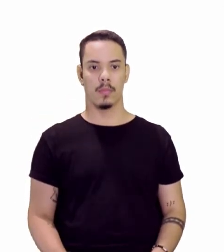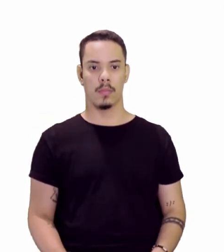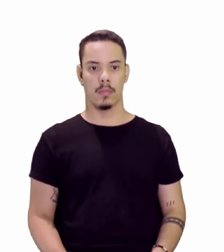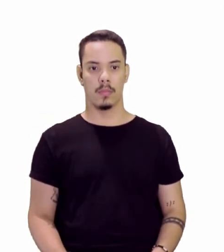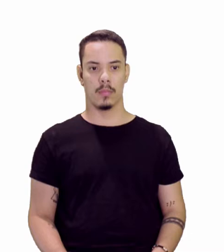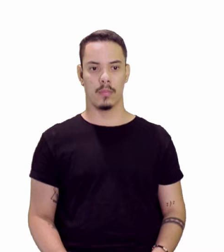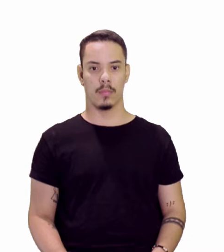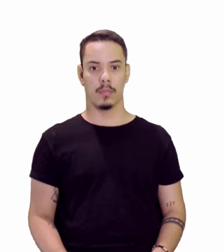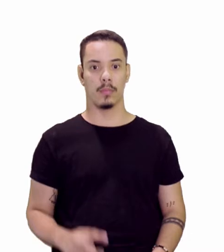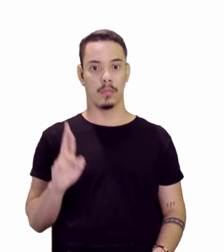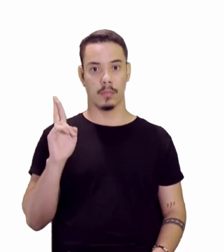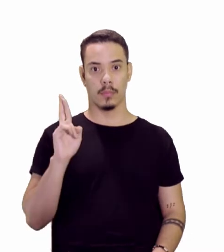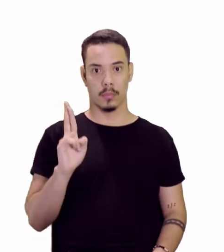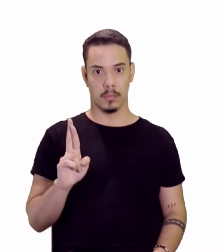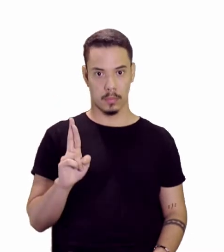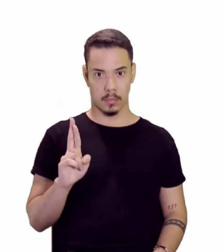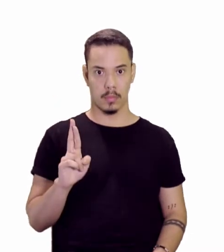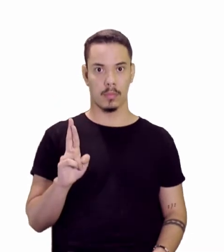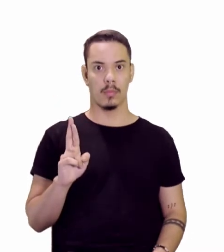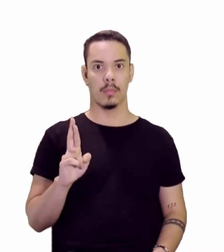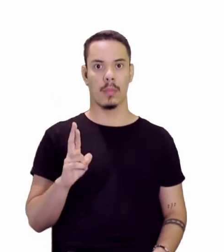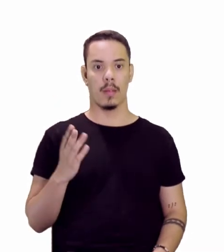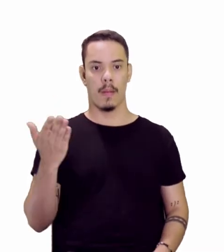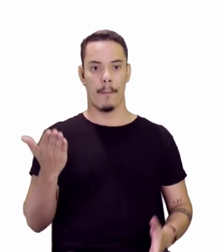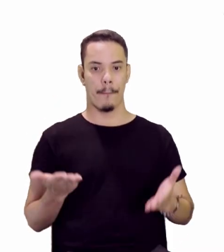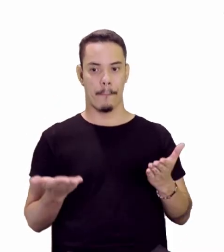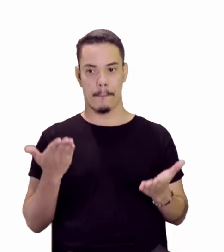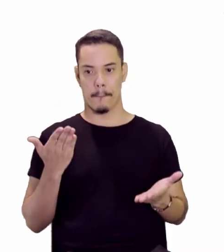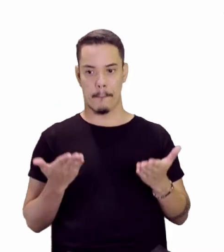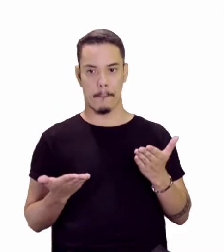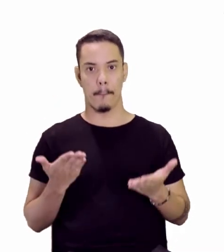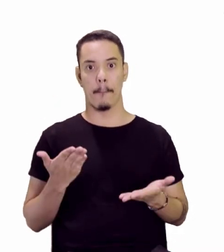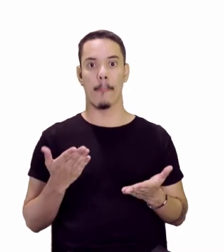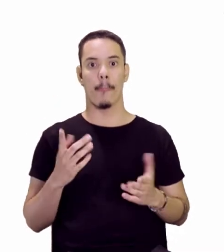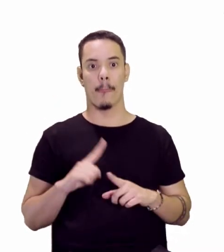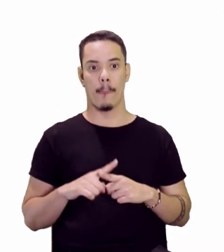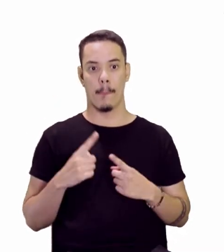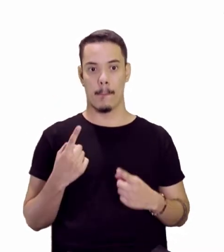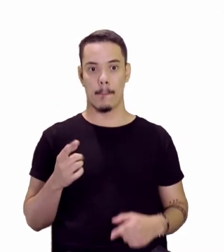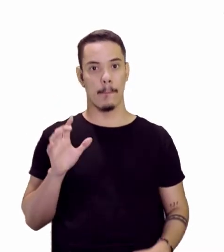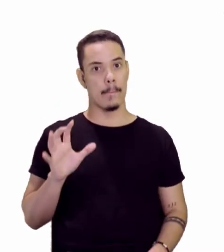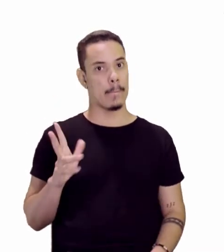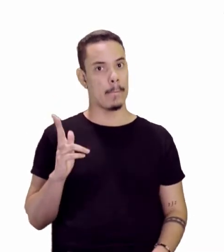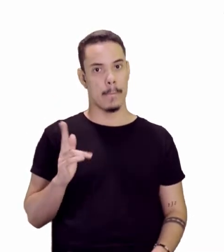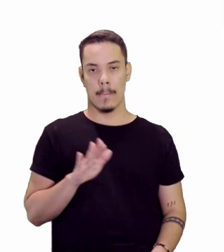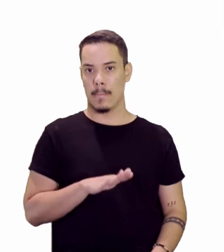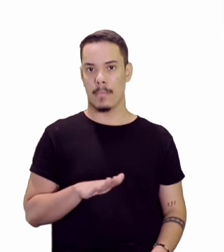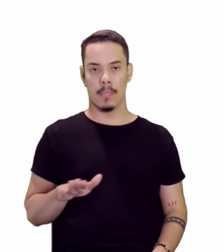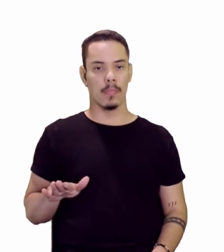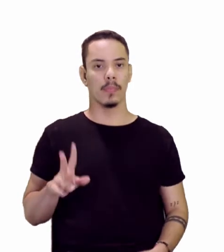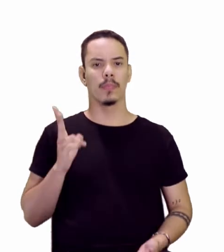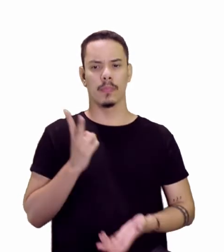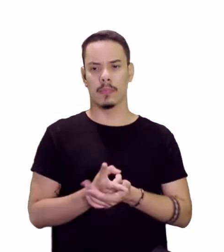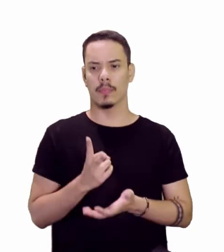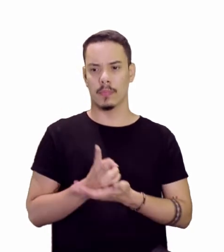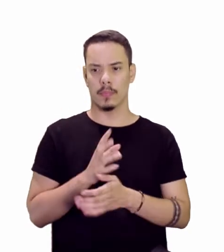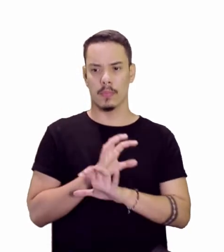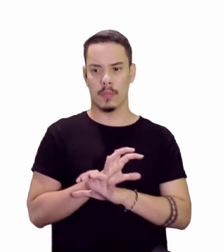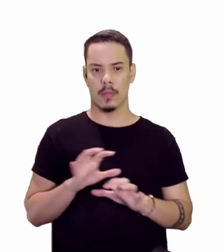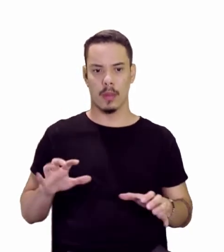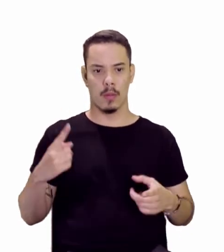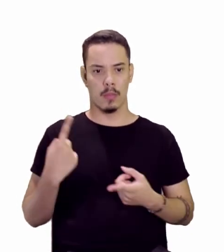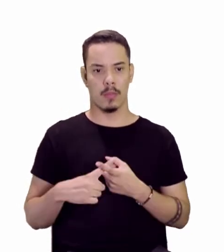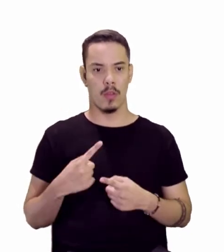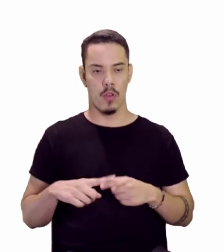está representado aí pelo desenho, quando está em equilíbrio, nesse caso, mesmo flutuando, o impulso é igual ao peso. Exato. Mesmo nesse caso, porque está